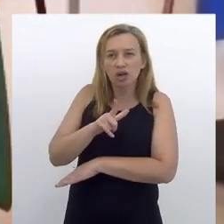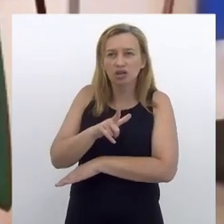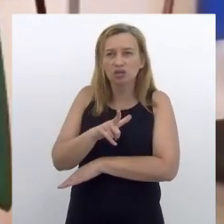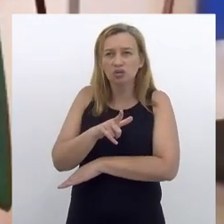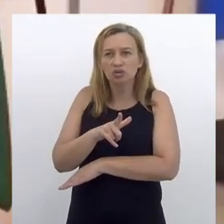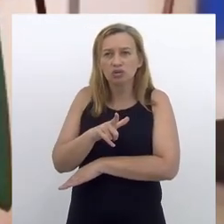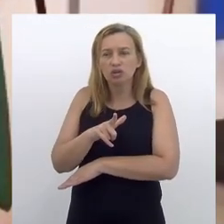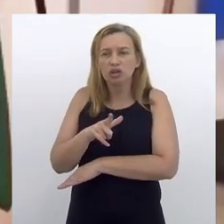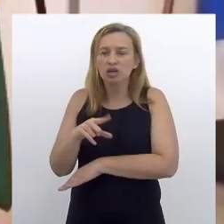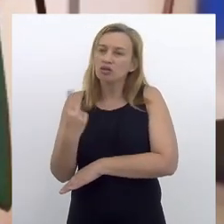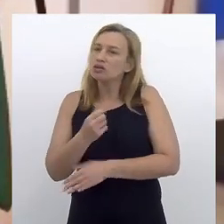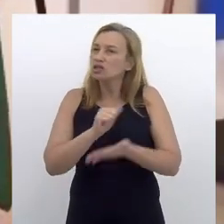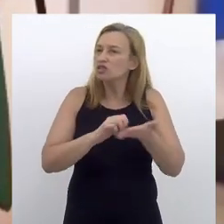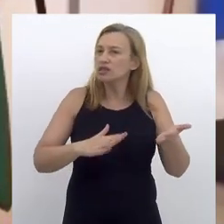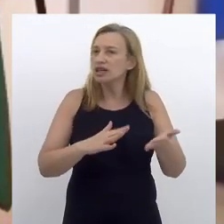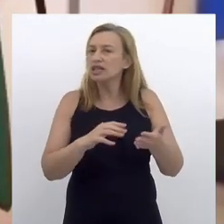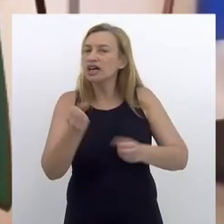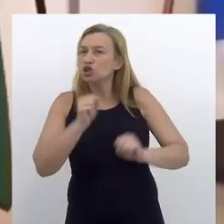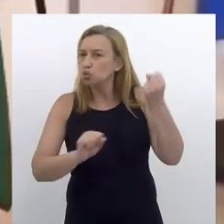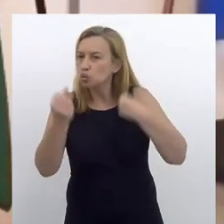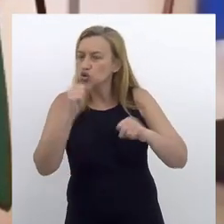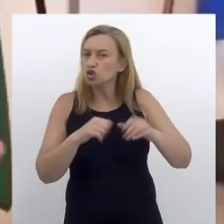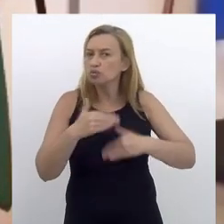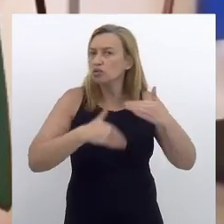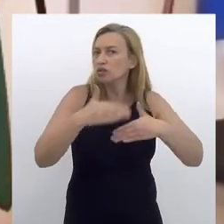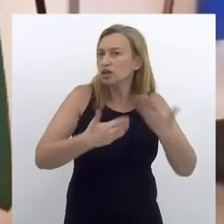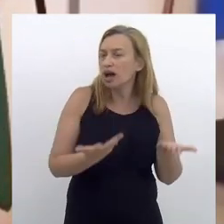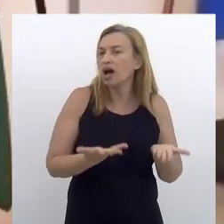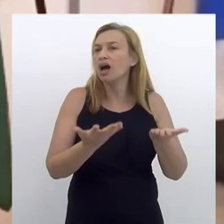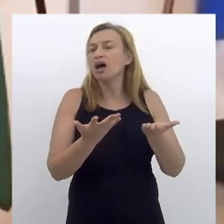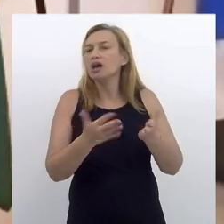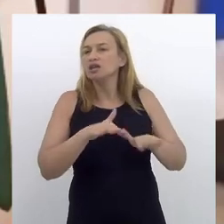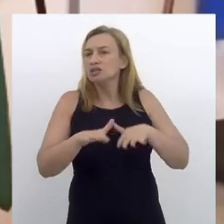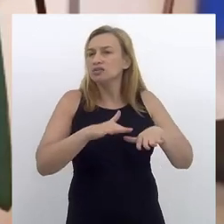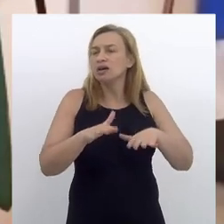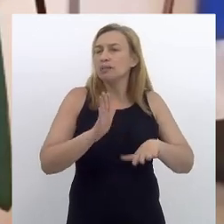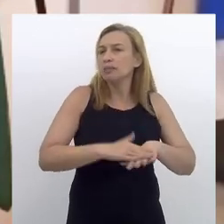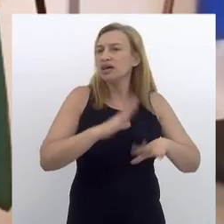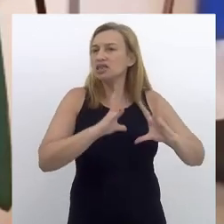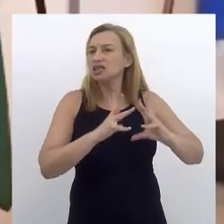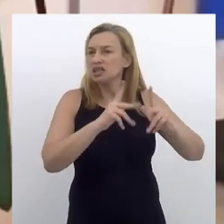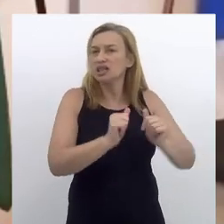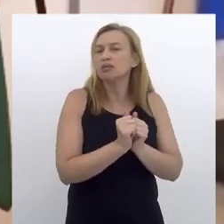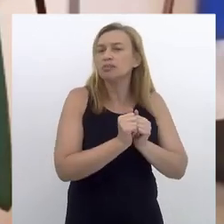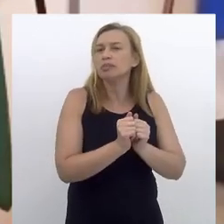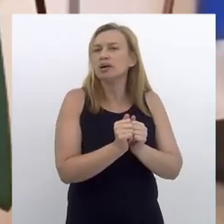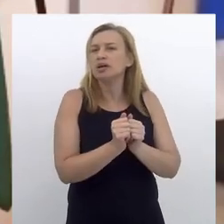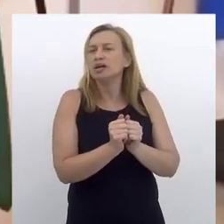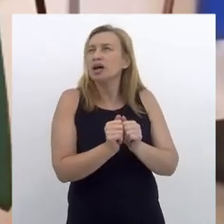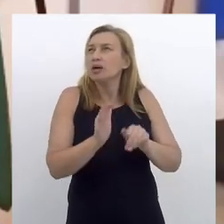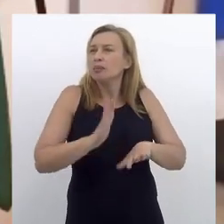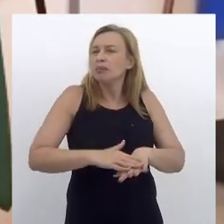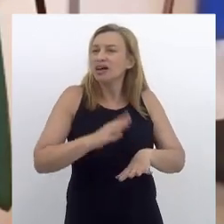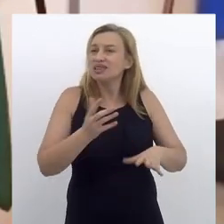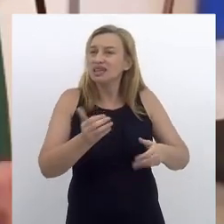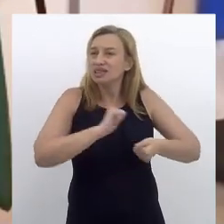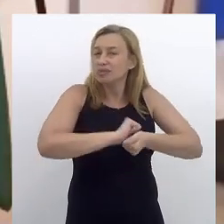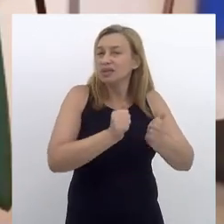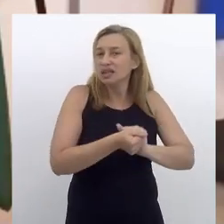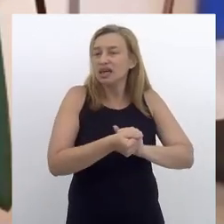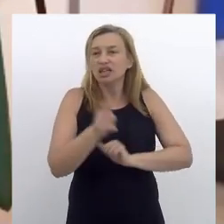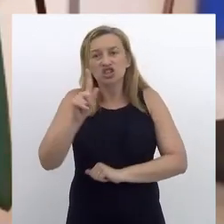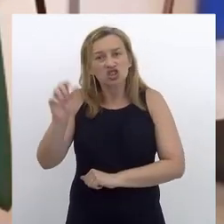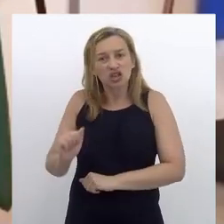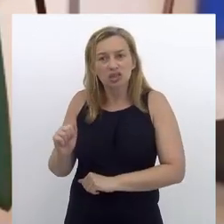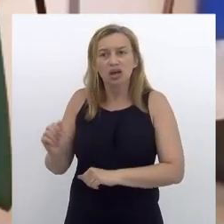ganho, ele torna a nossa atividade da indústria, a nossa atividade de mobilidade, ela muito mais limpa, muito mais